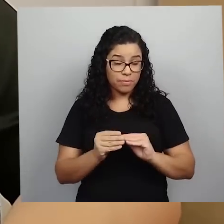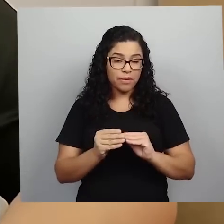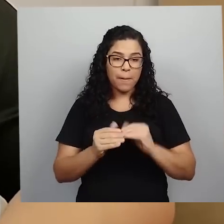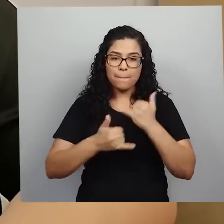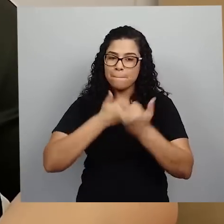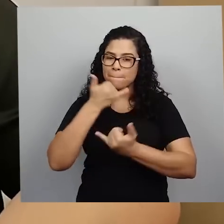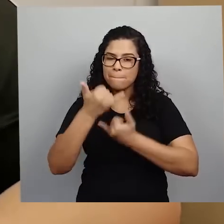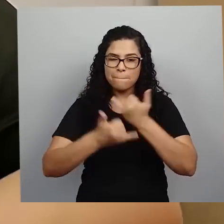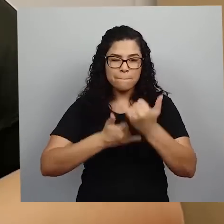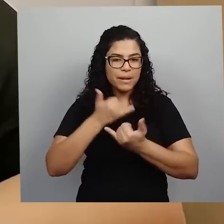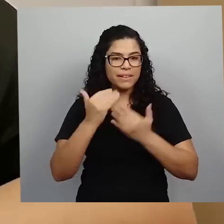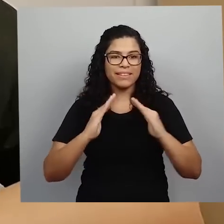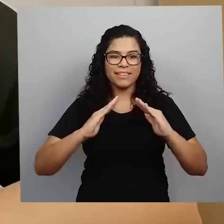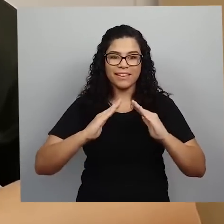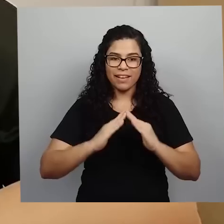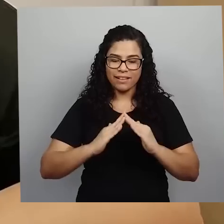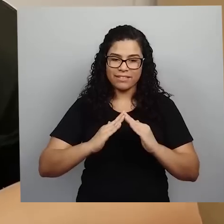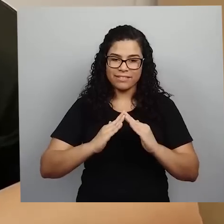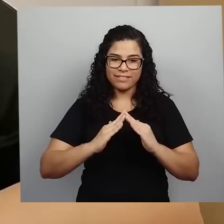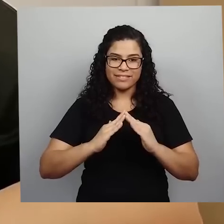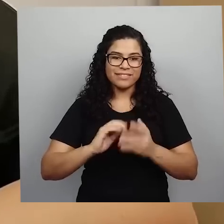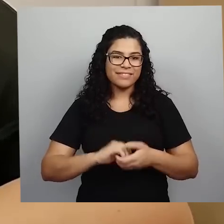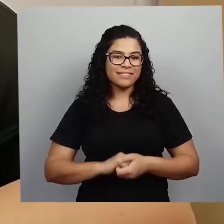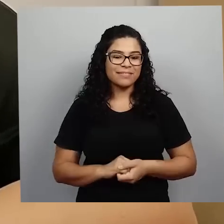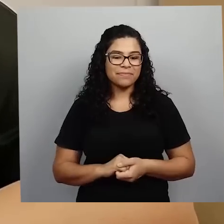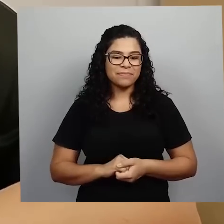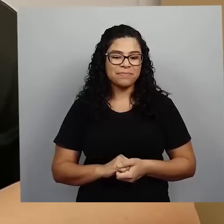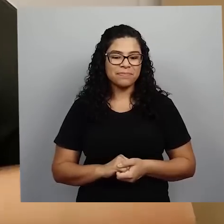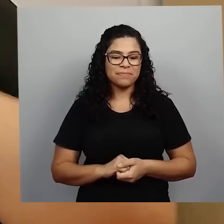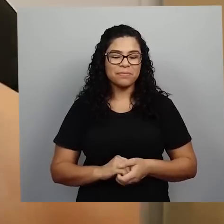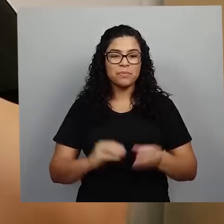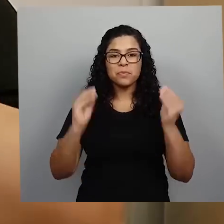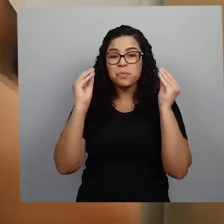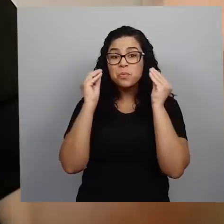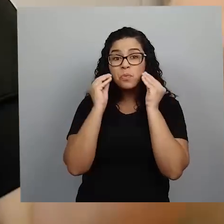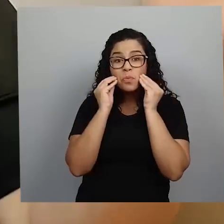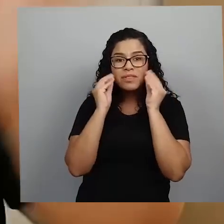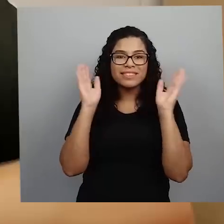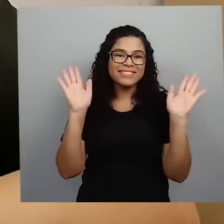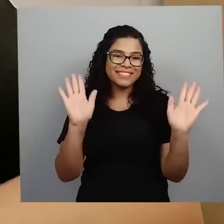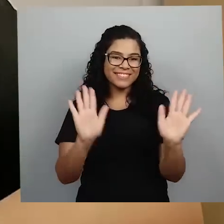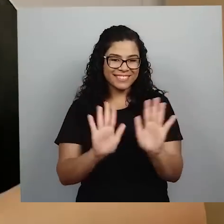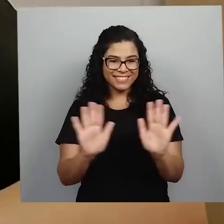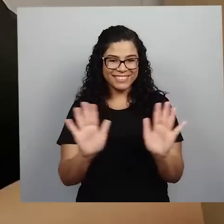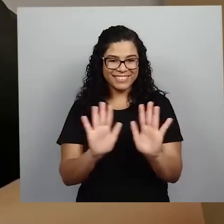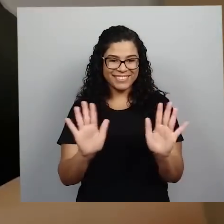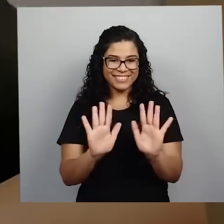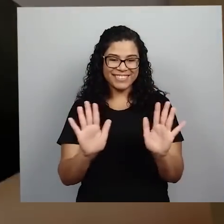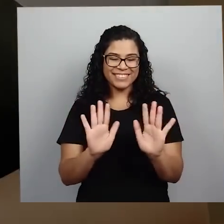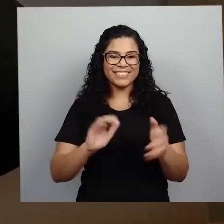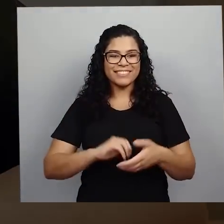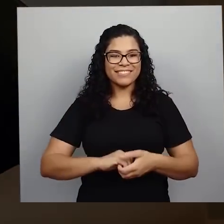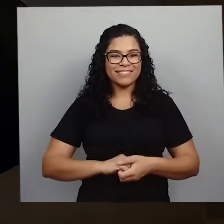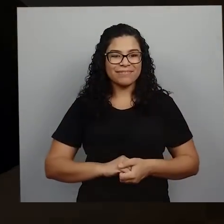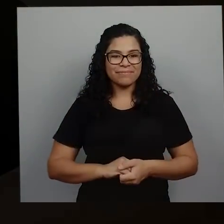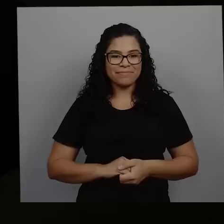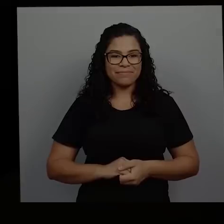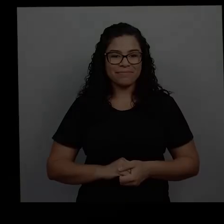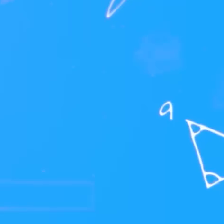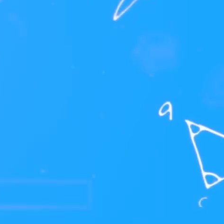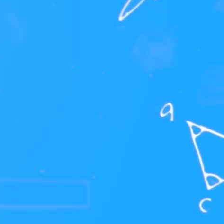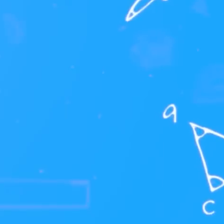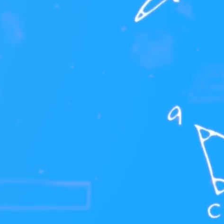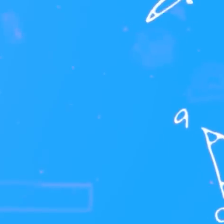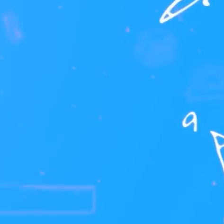bastante aí em casa, enquanto a gente não pode se ver. Tá bom? Um beijão pra todos. Tchau.